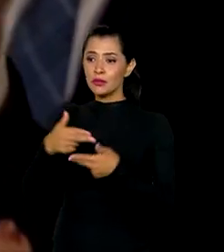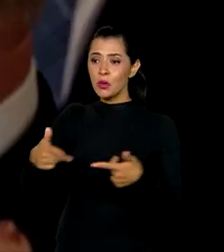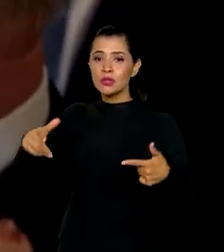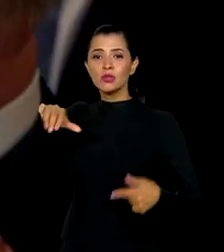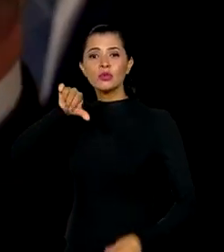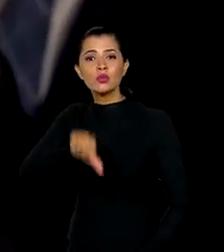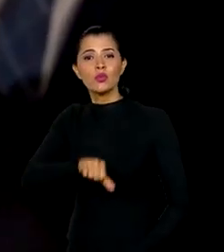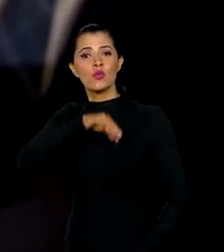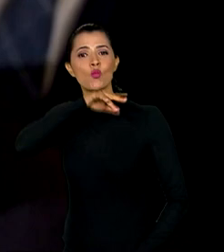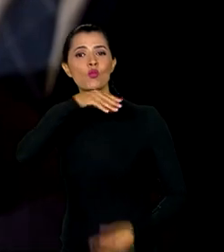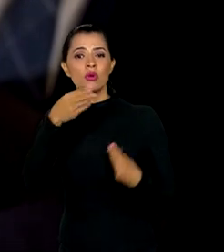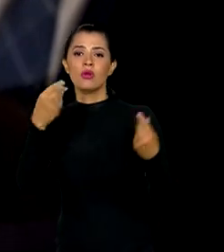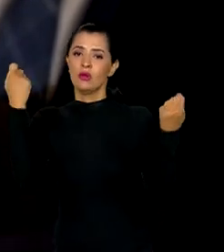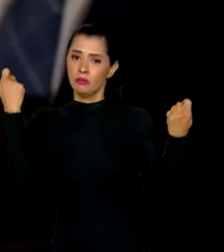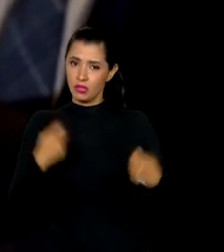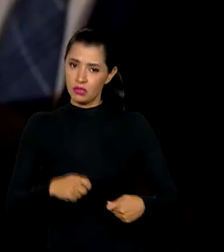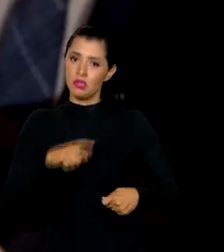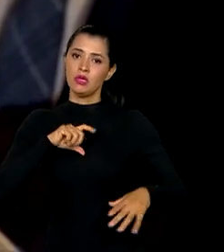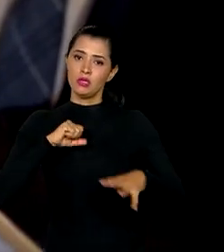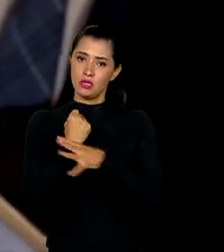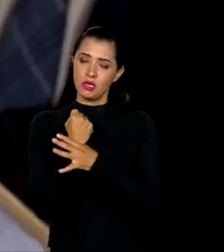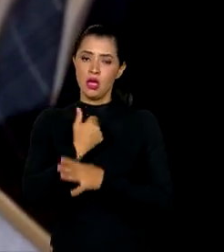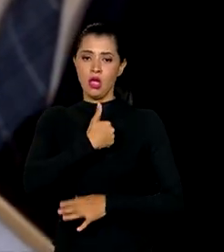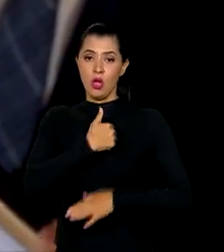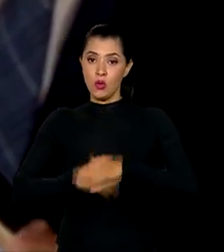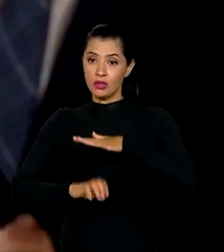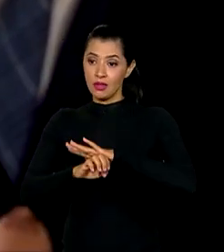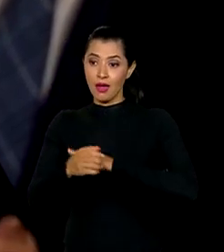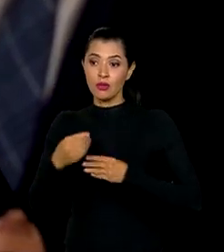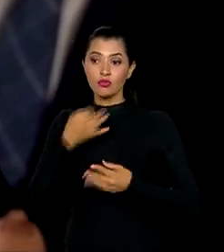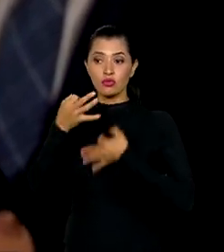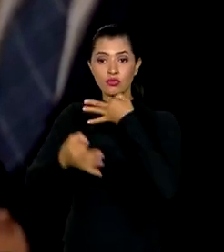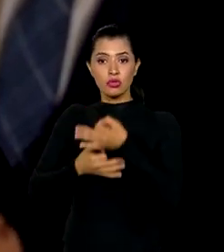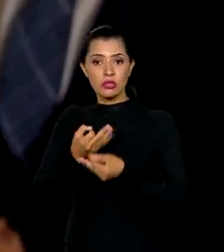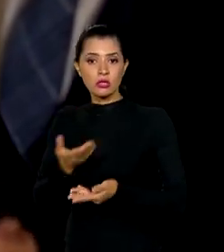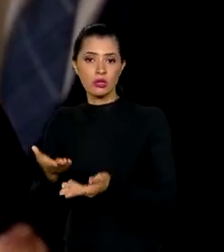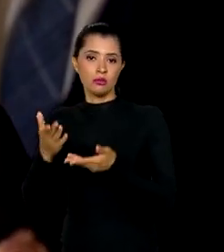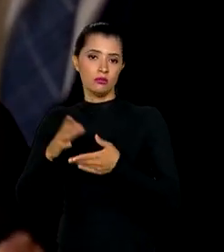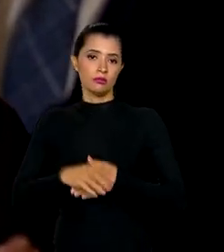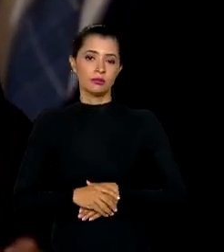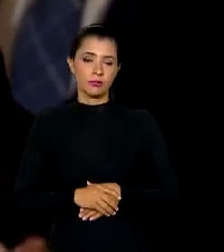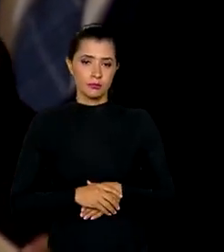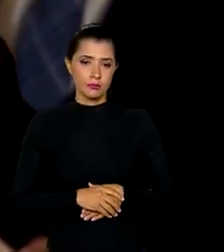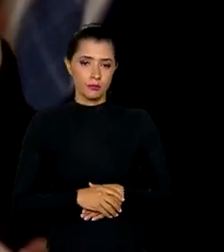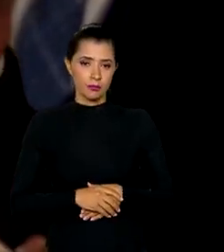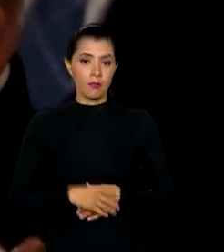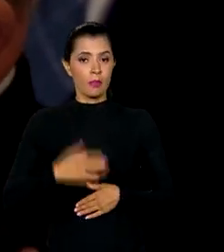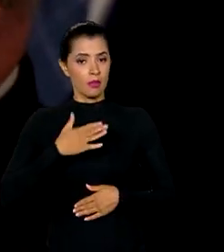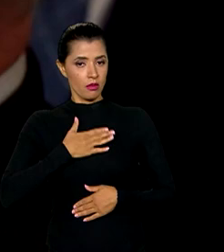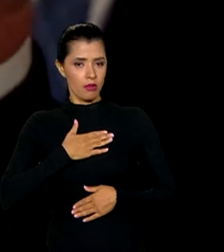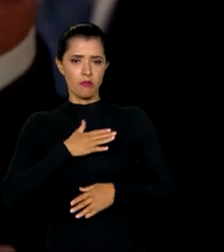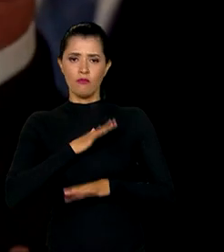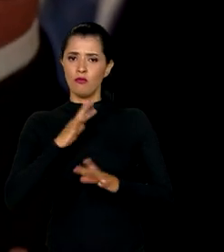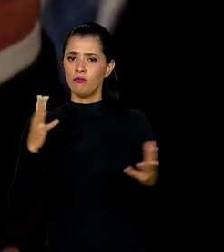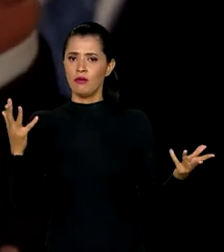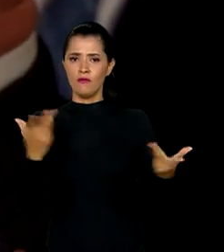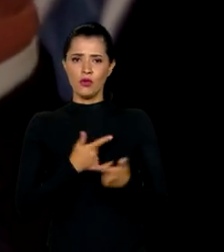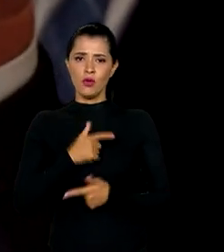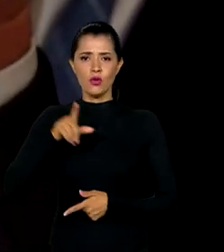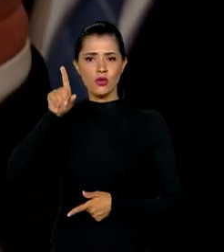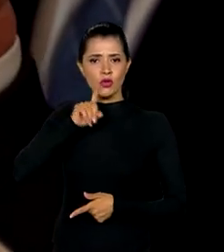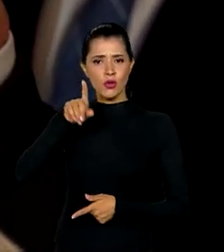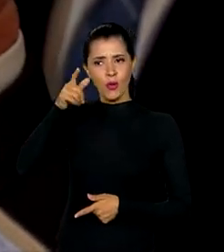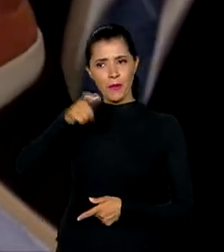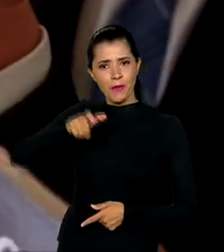é preciso que então apareça a figura do Estado tentando dar uma solução para isso. E para mim foi extraordinário que o Biden